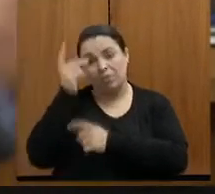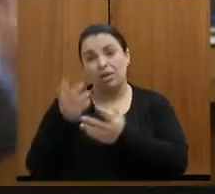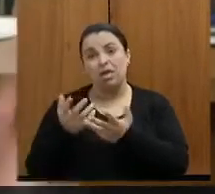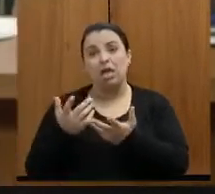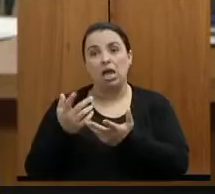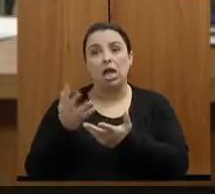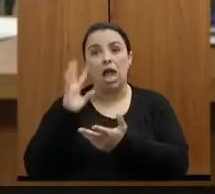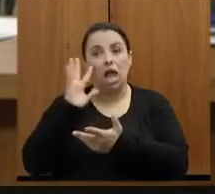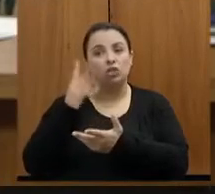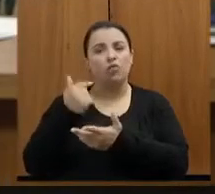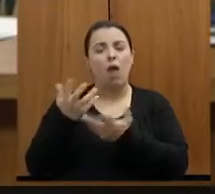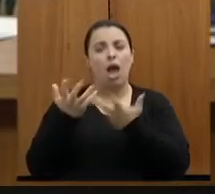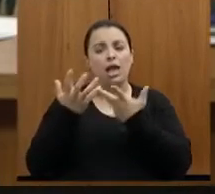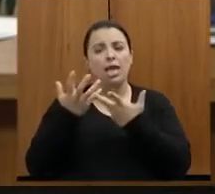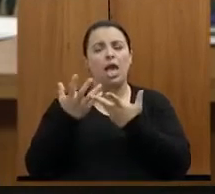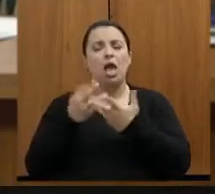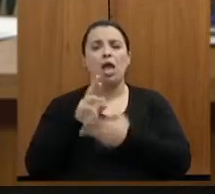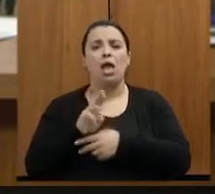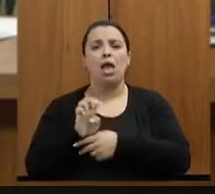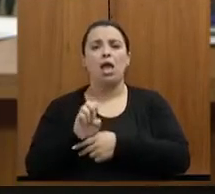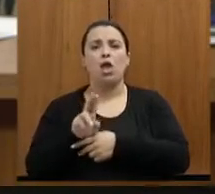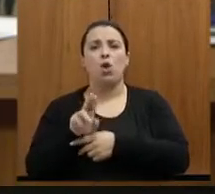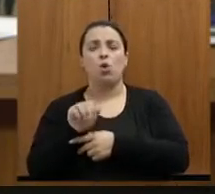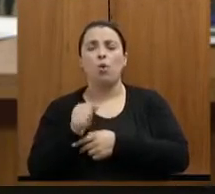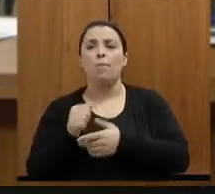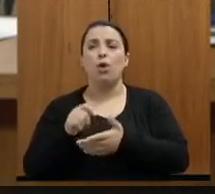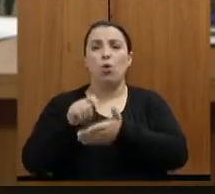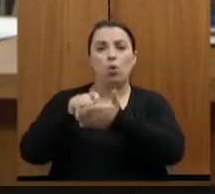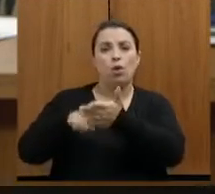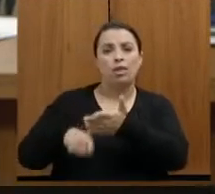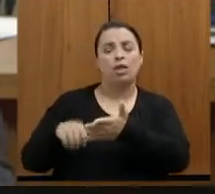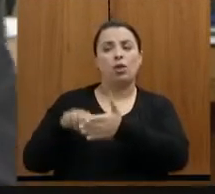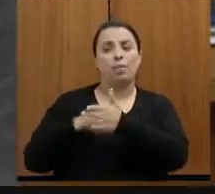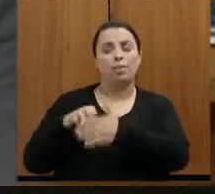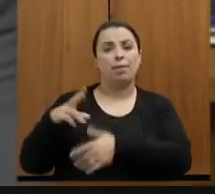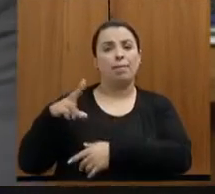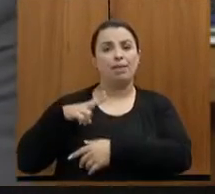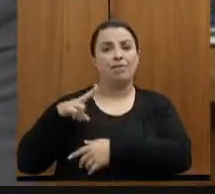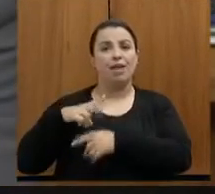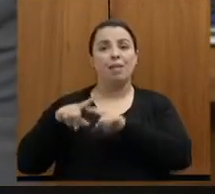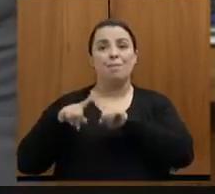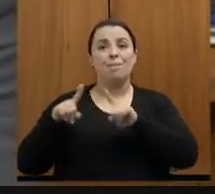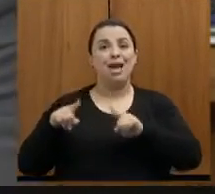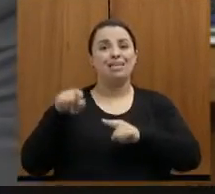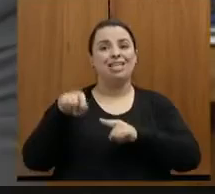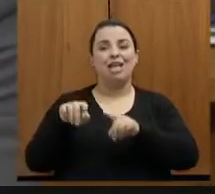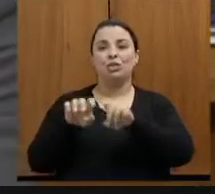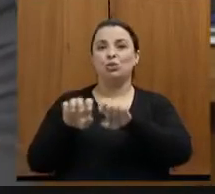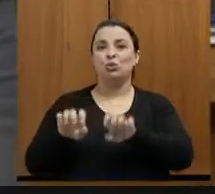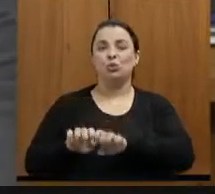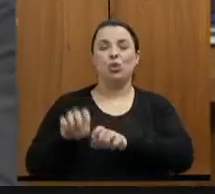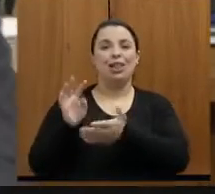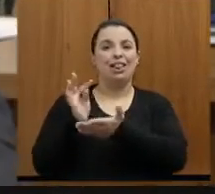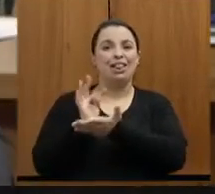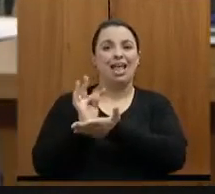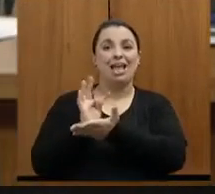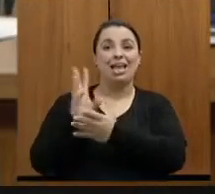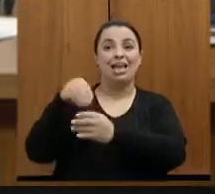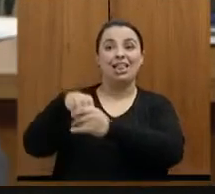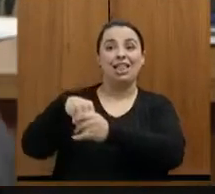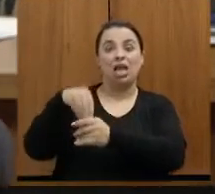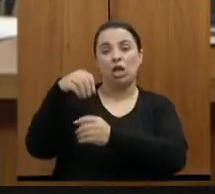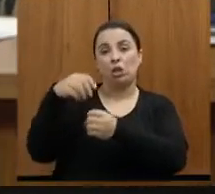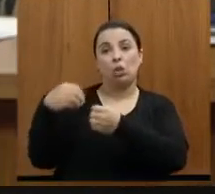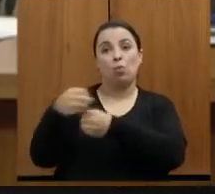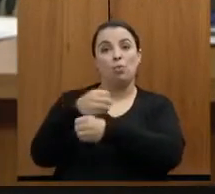contratualizou, contratou uma empresa privada para fazer, porém não tinha estrutura técnica interna no município para poder